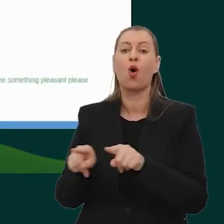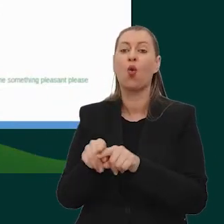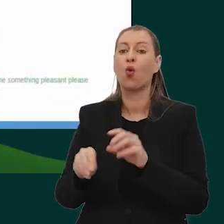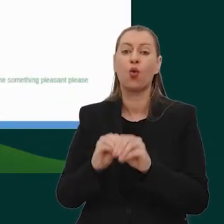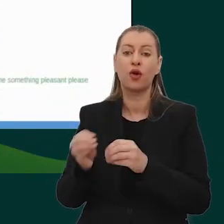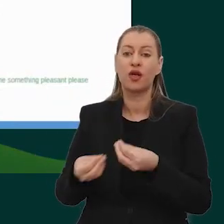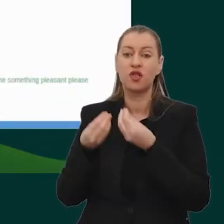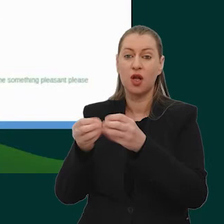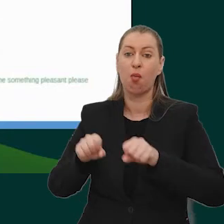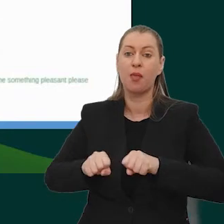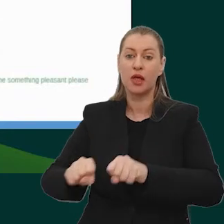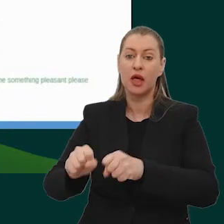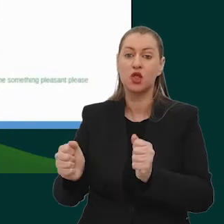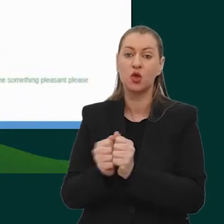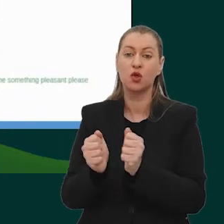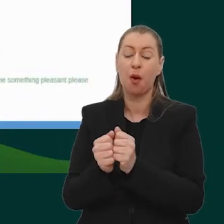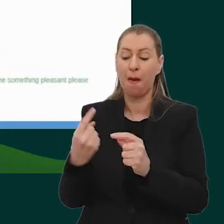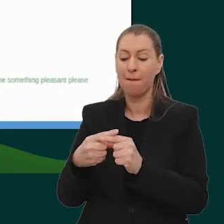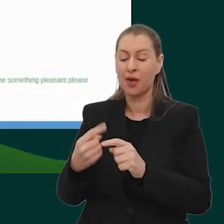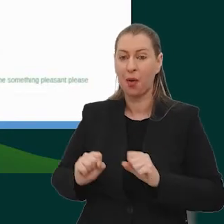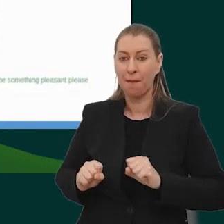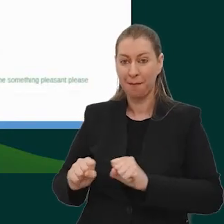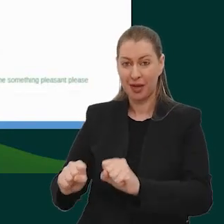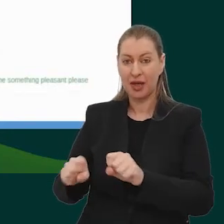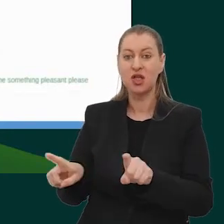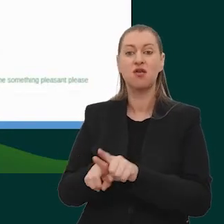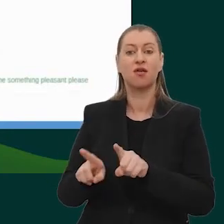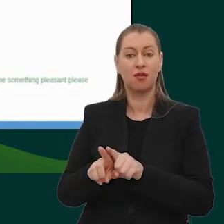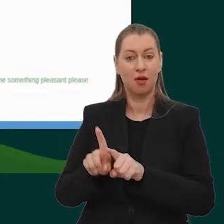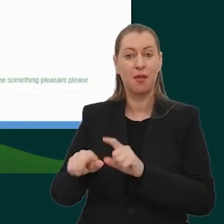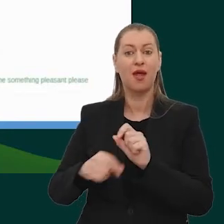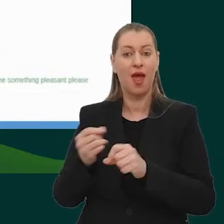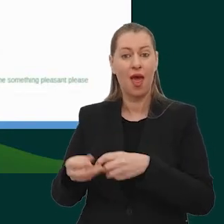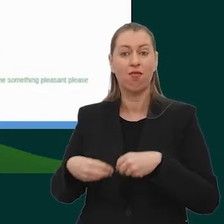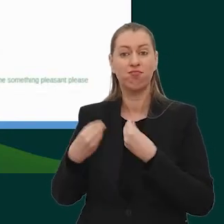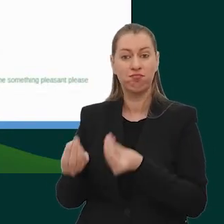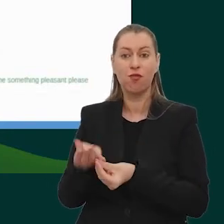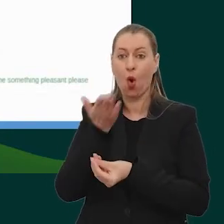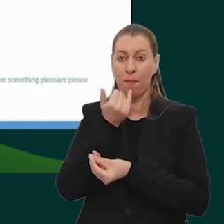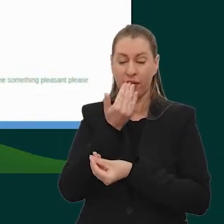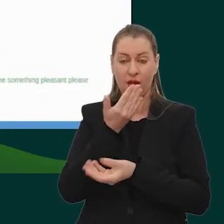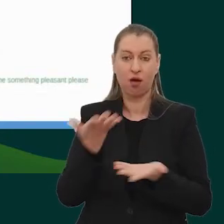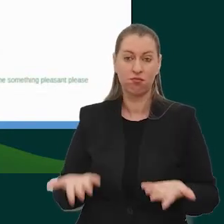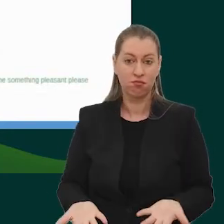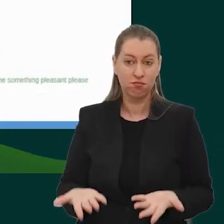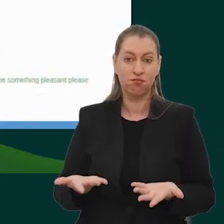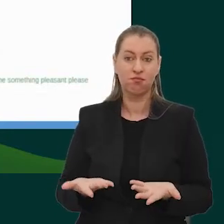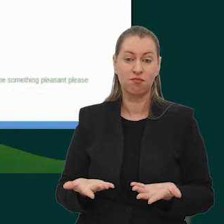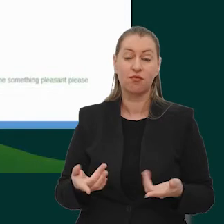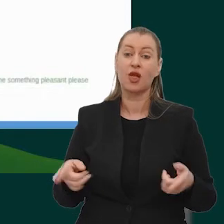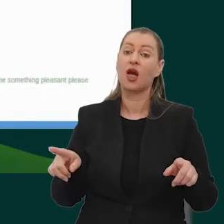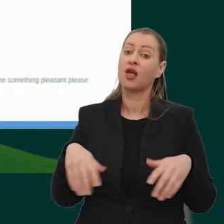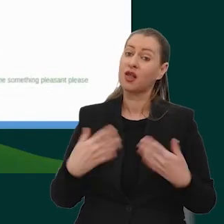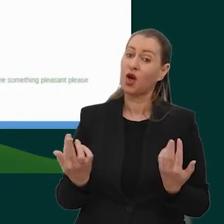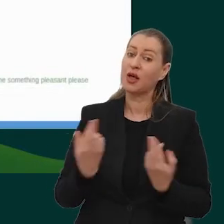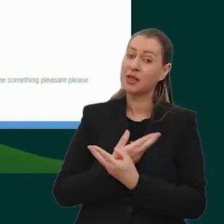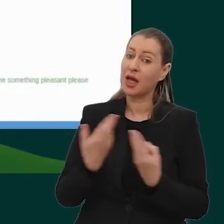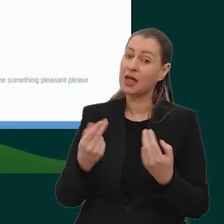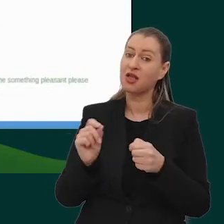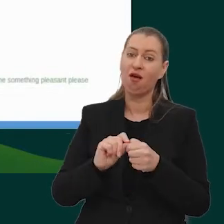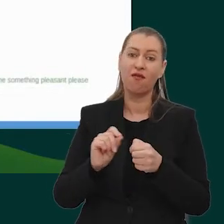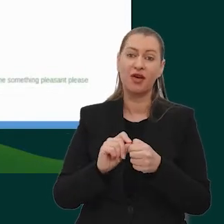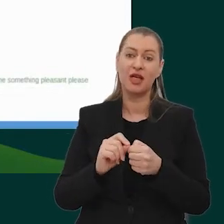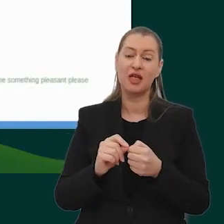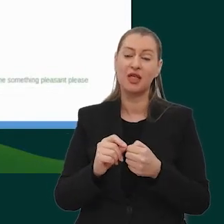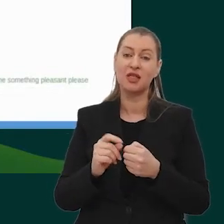o mercadinho, porque o mercadinho também serve comida, e essa relação ele fez sem que tu tivesse que dizer que